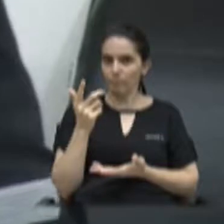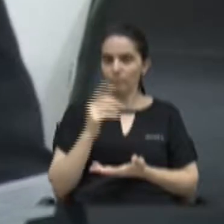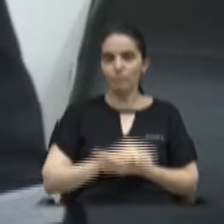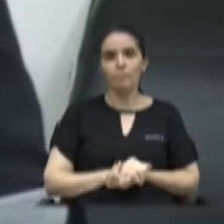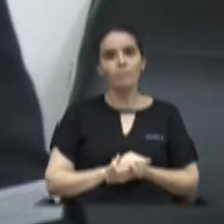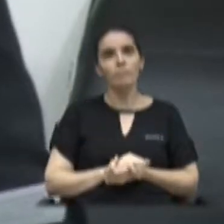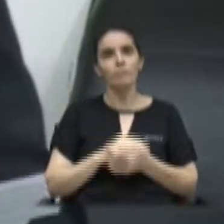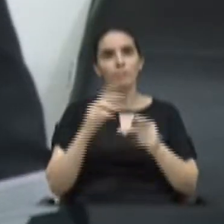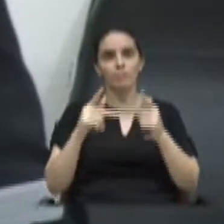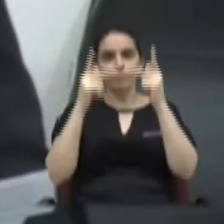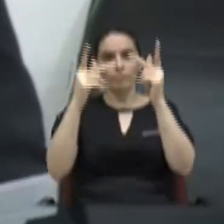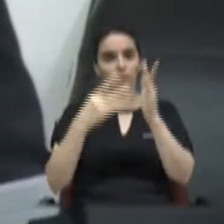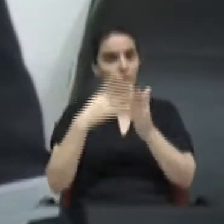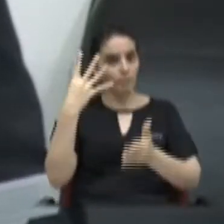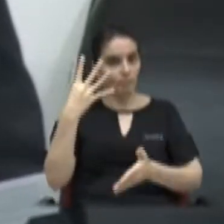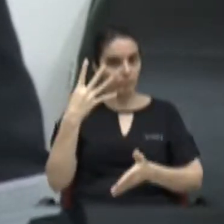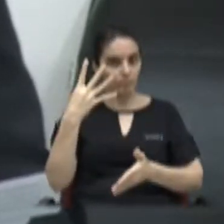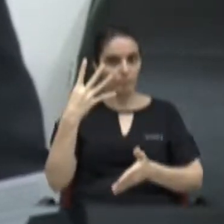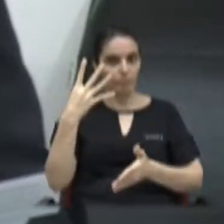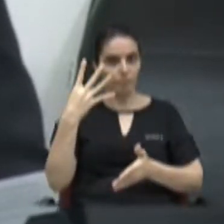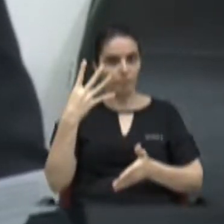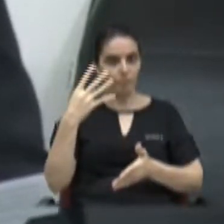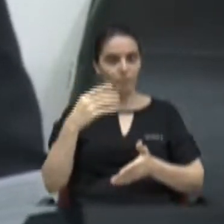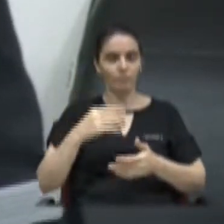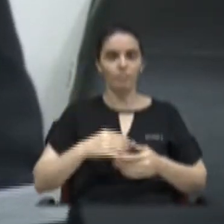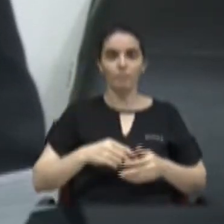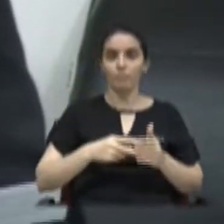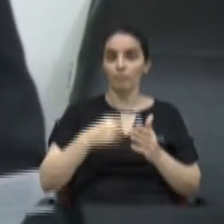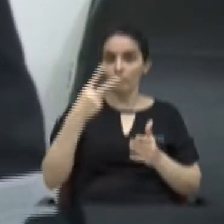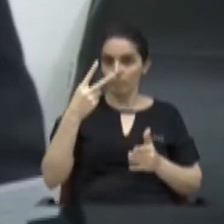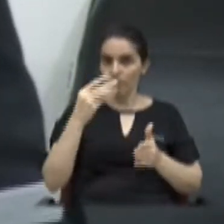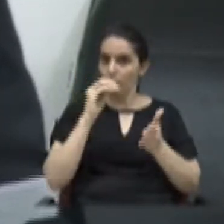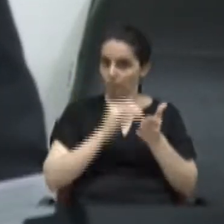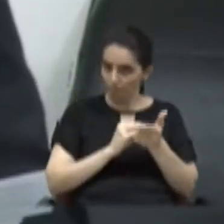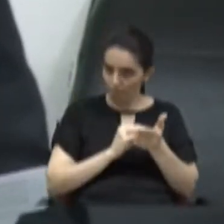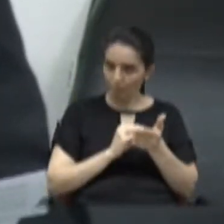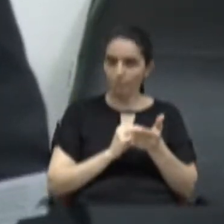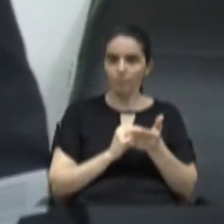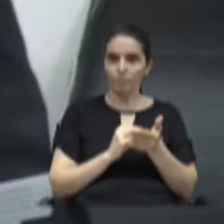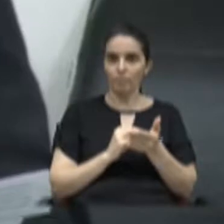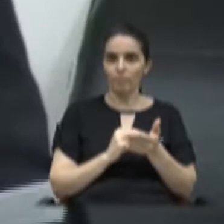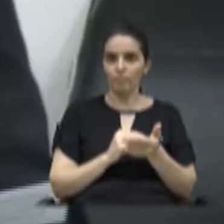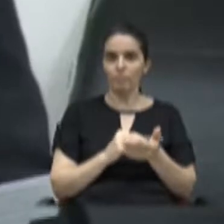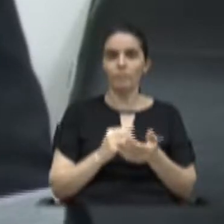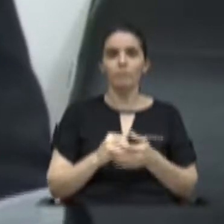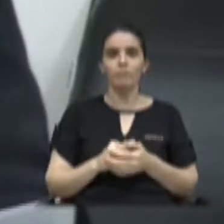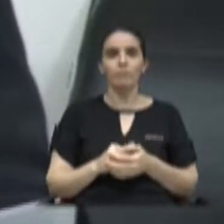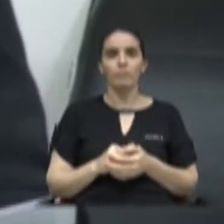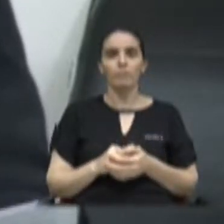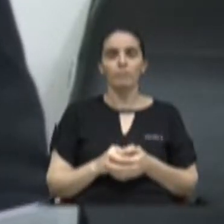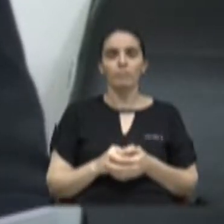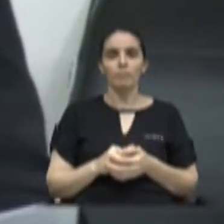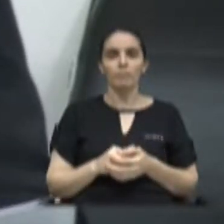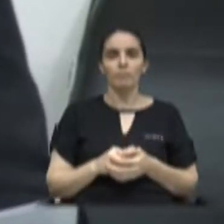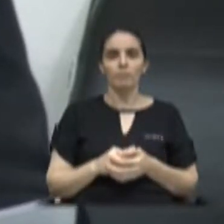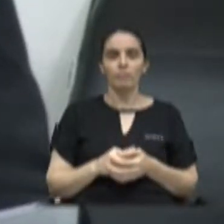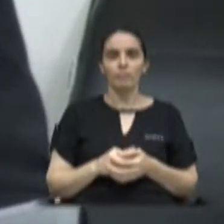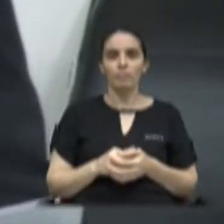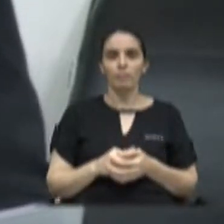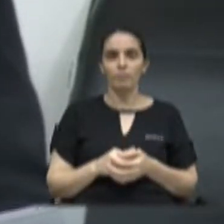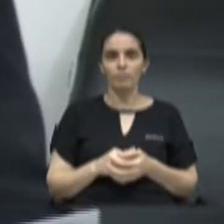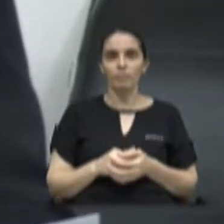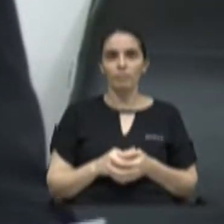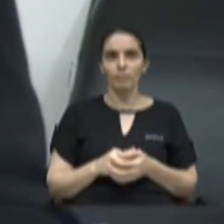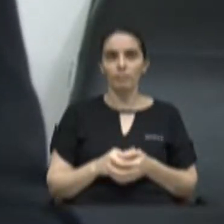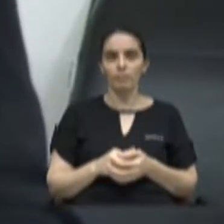no parágrafo 4º da cláusula 2ª que estabelece. É sem dúvida alguma que